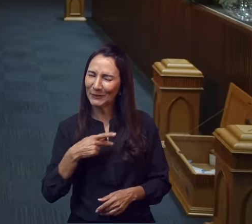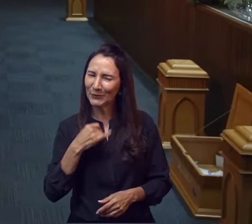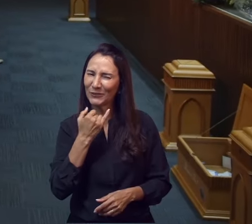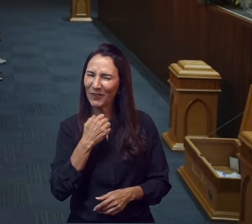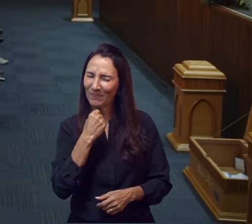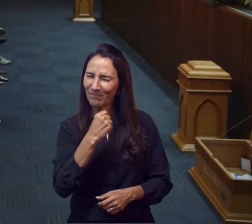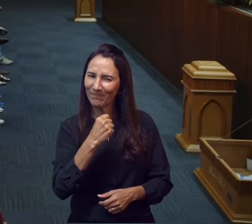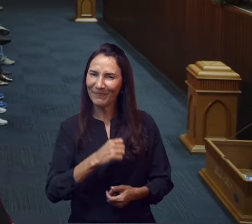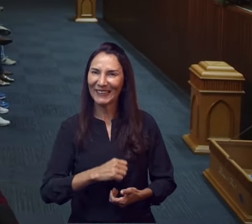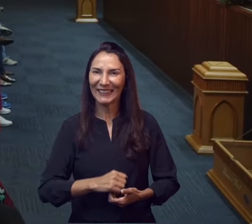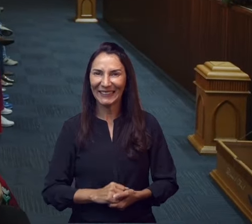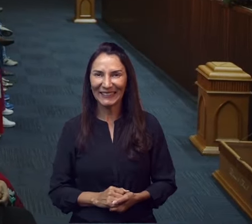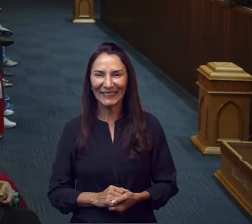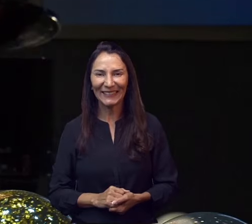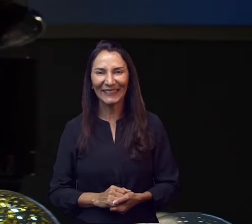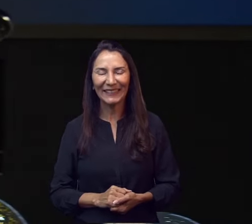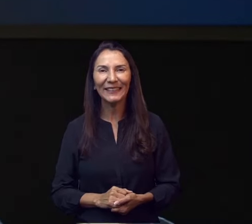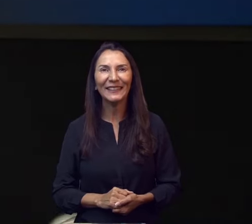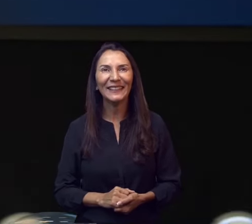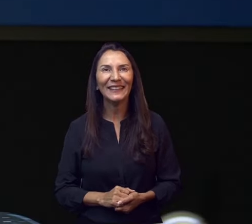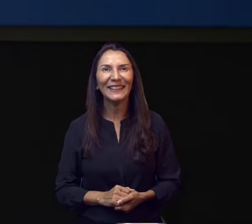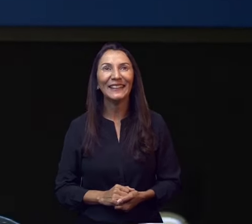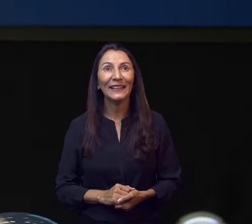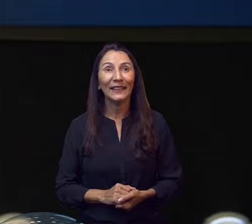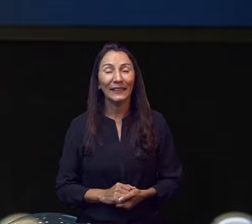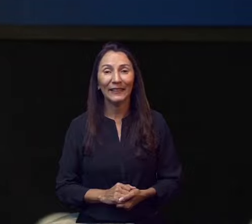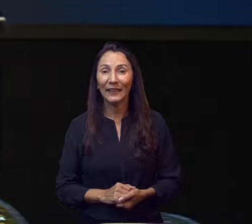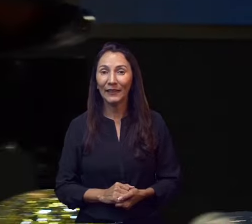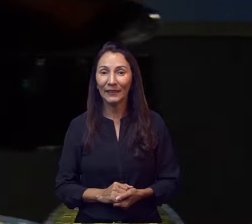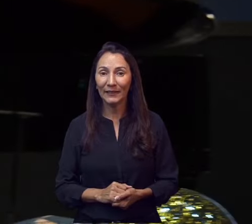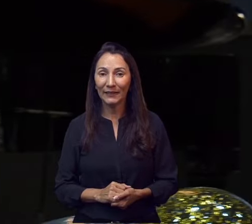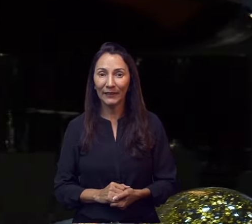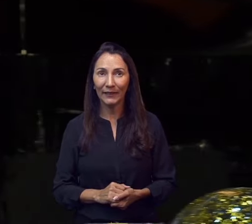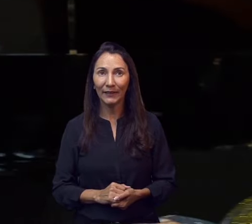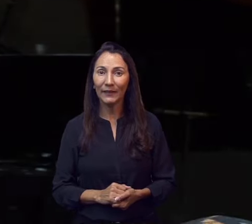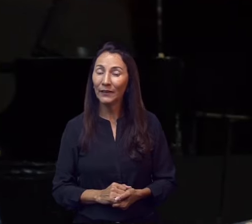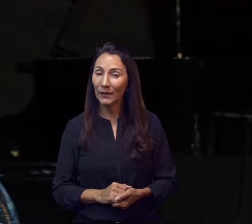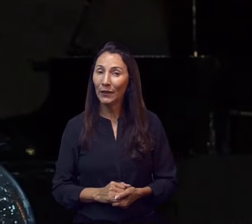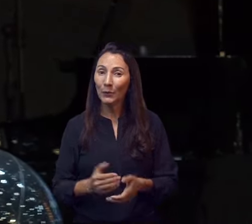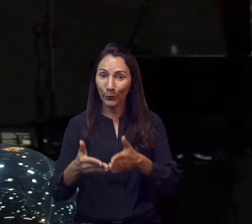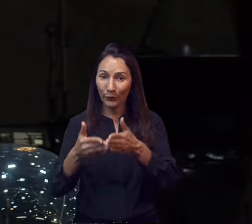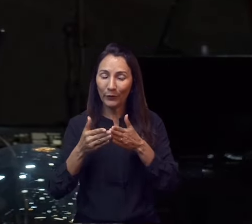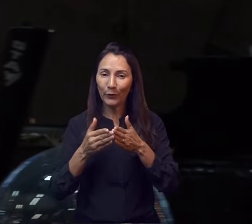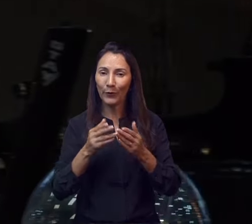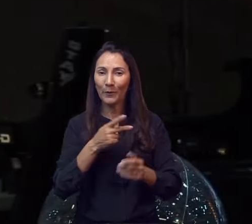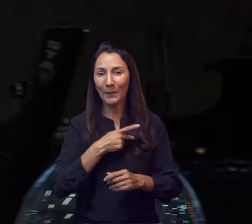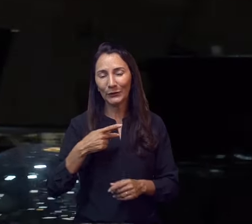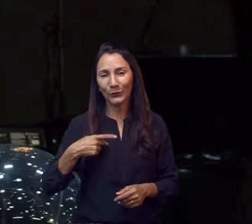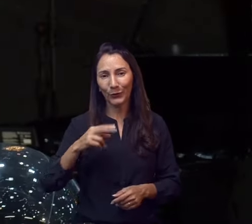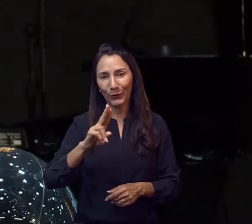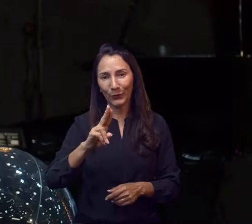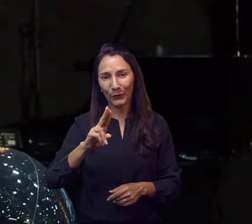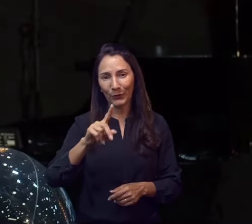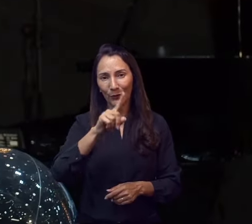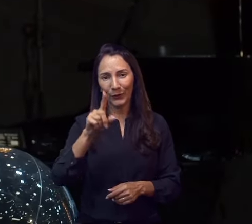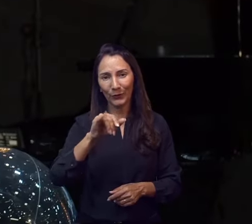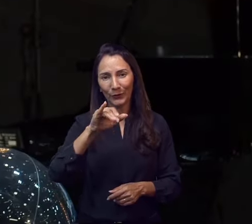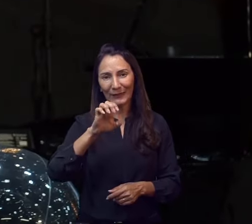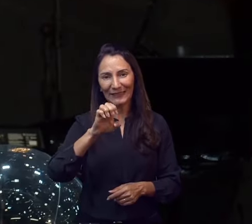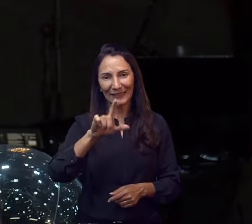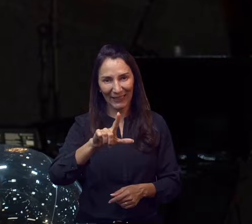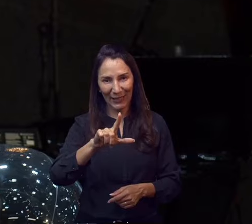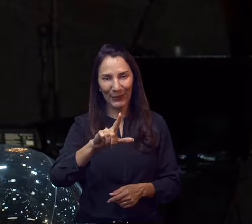glória a Deus conheço já queria chamar aqui pastor Oziel lá de São João do Meriti vamos dar uma salva de Palma receber